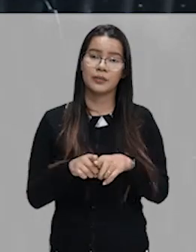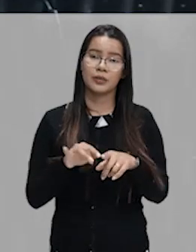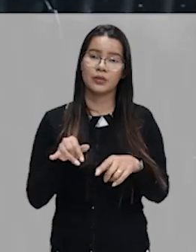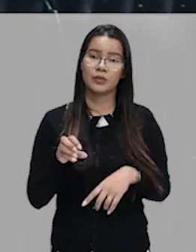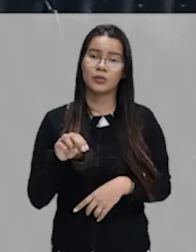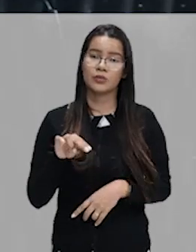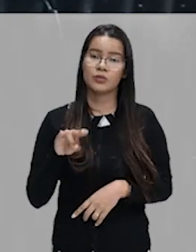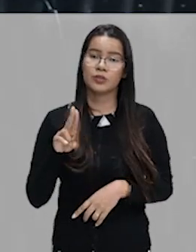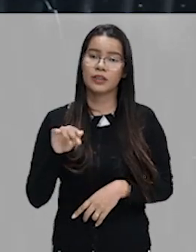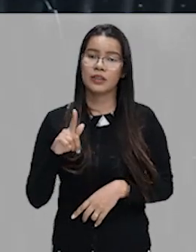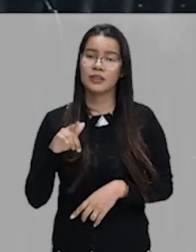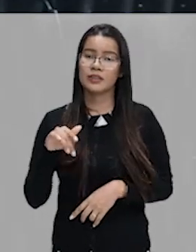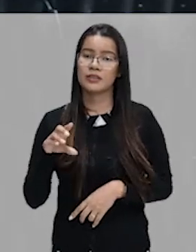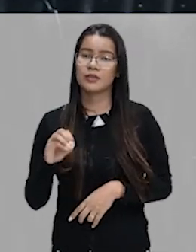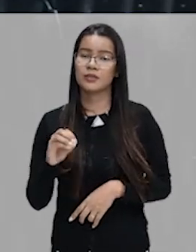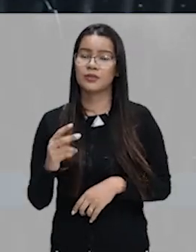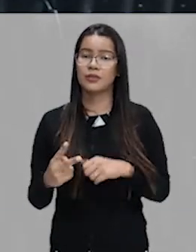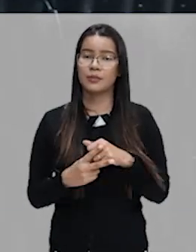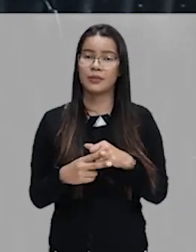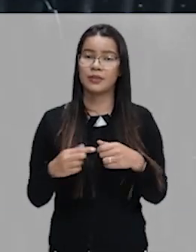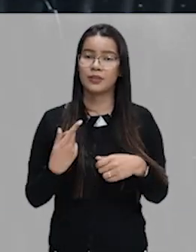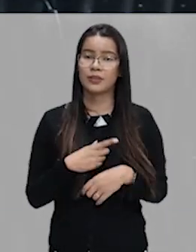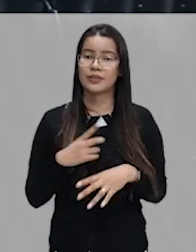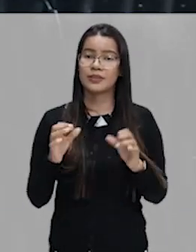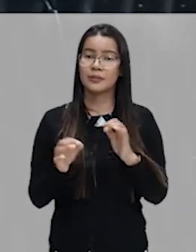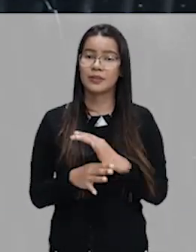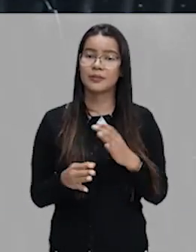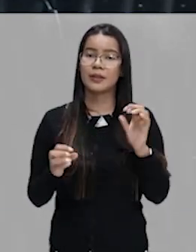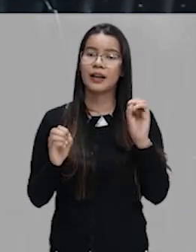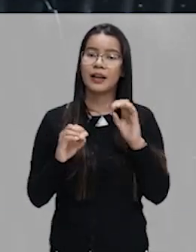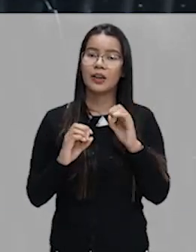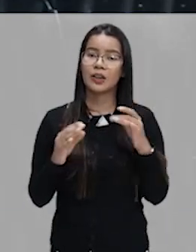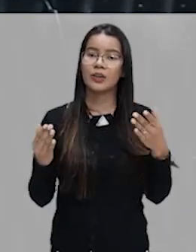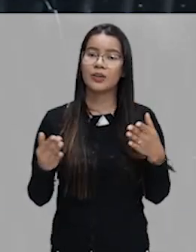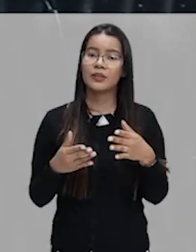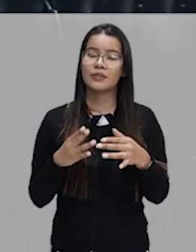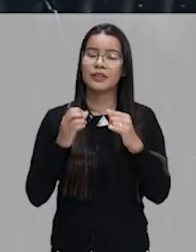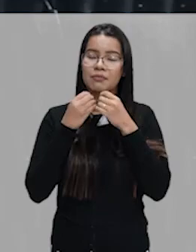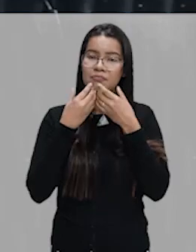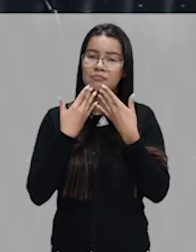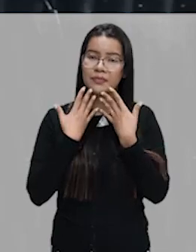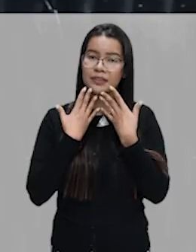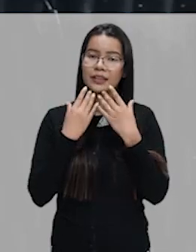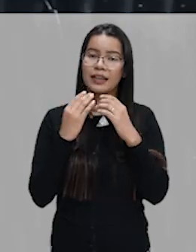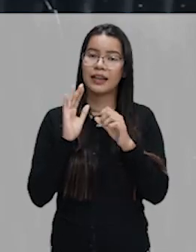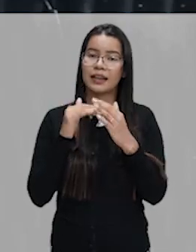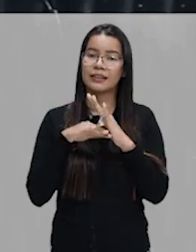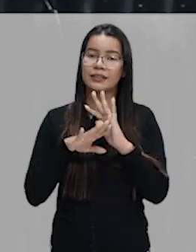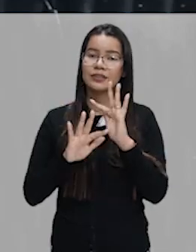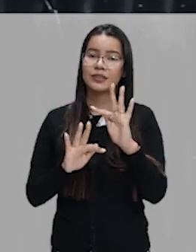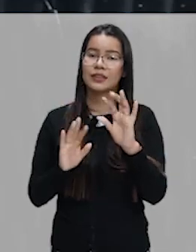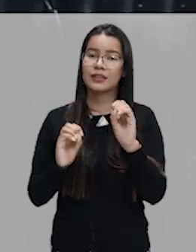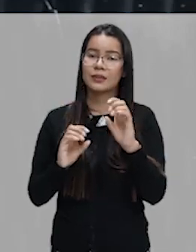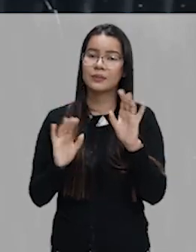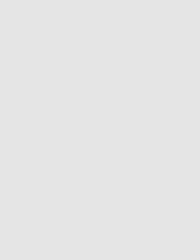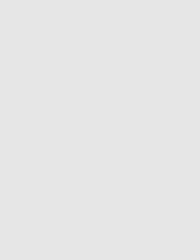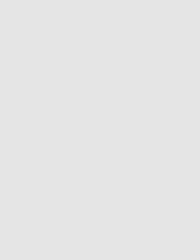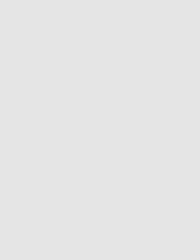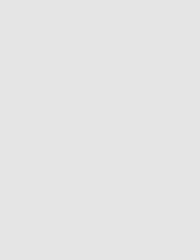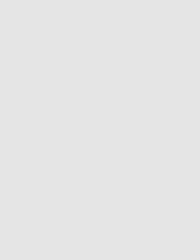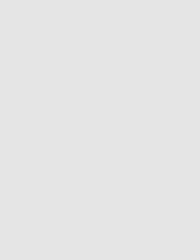do verbo. Pessoal, é isso. Nós encerramos nossa aula por hoje. Fiquem bem, se cuidem e até a próxima. Bye, bye!